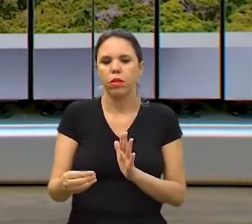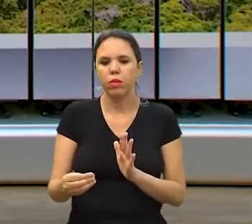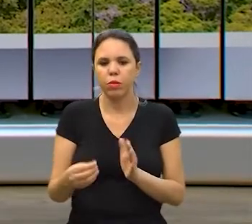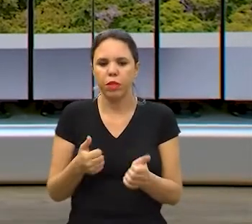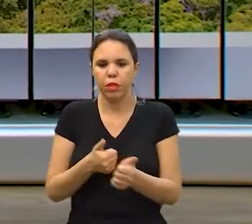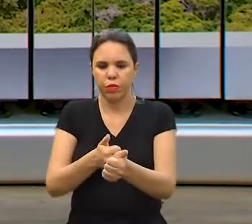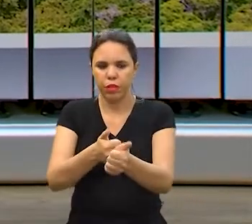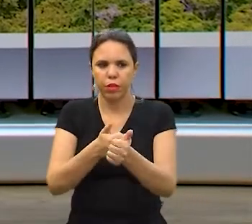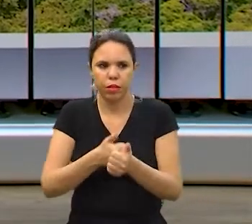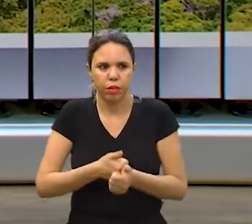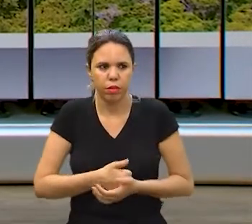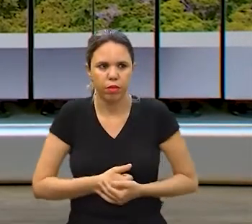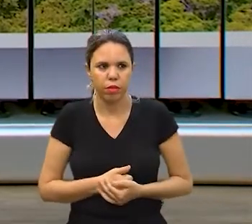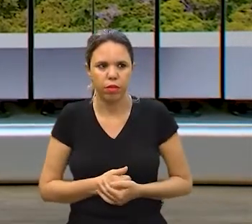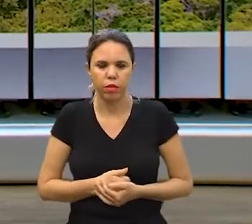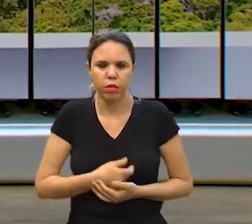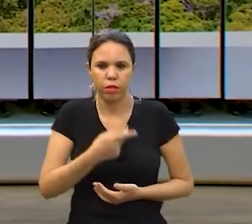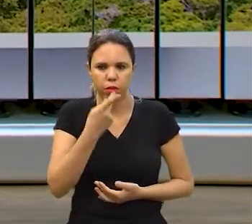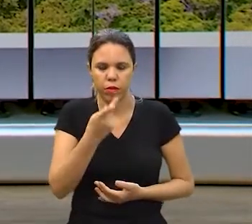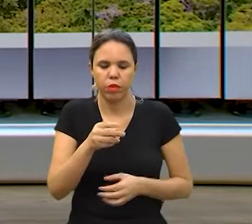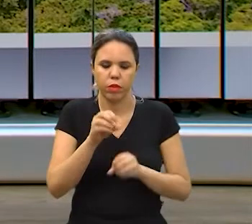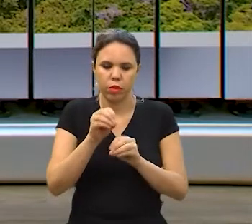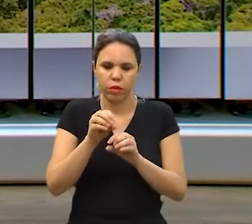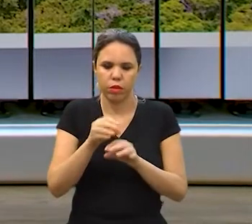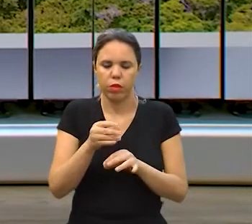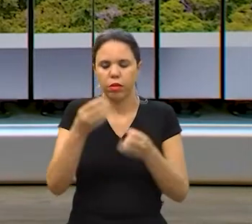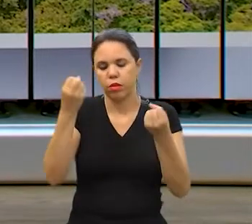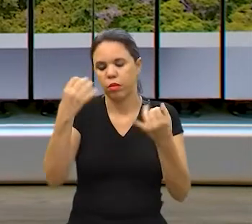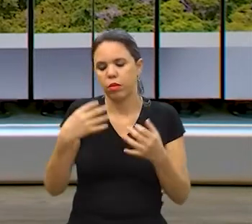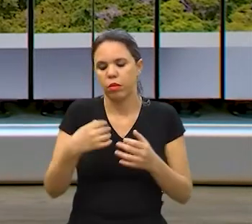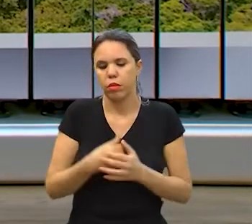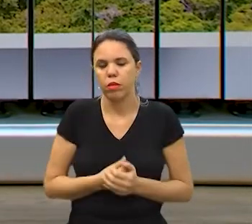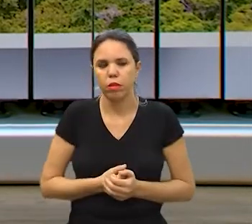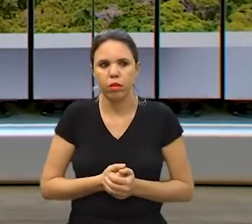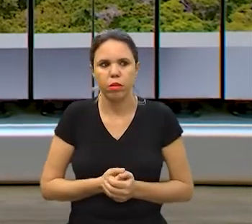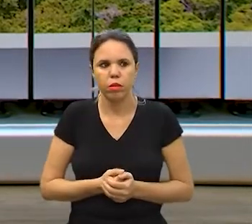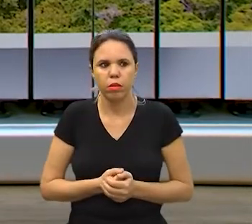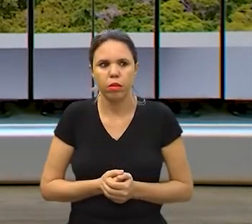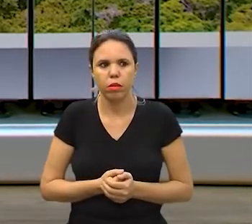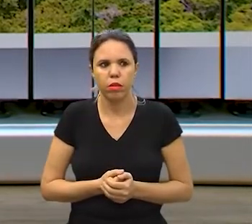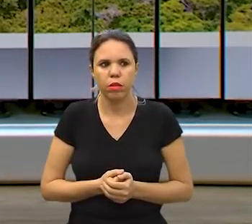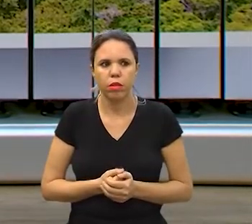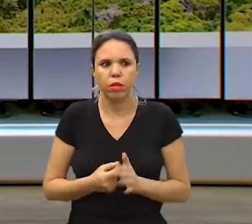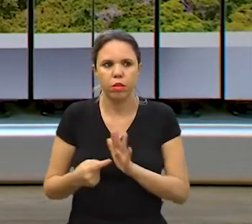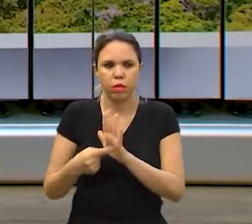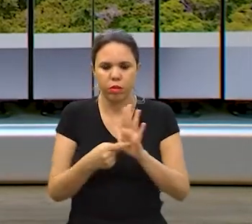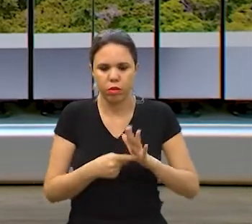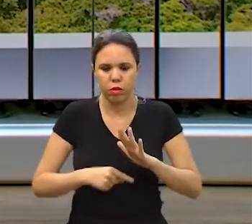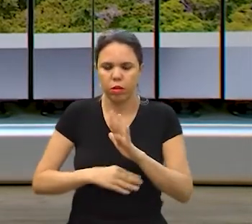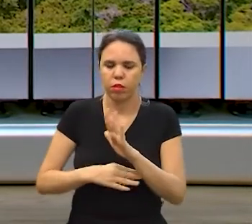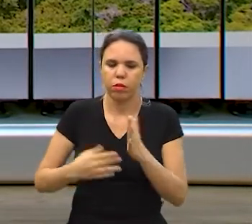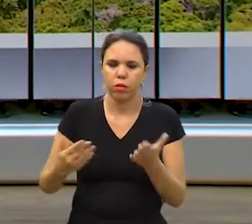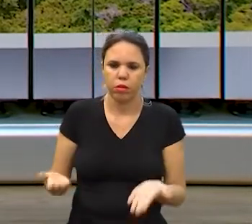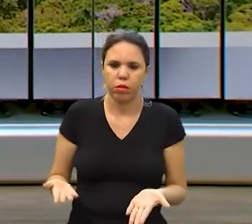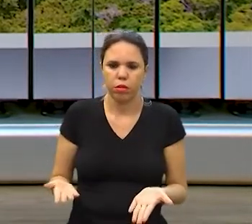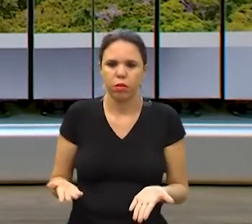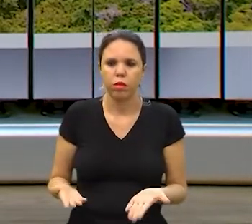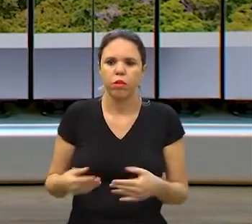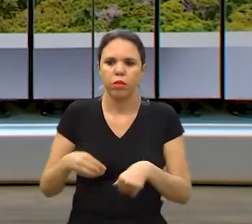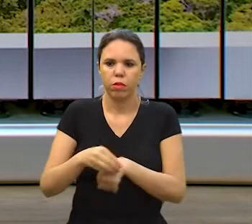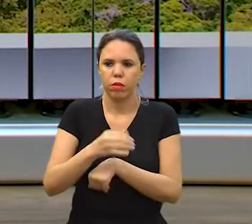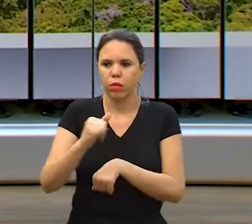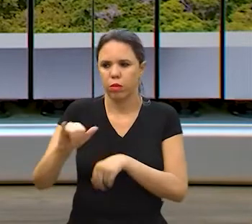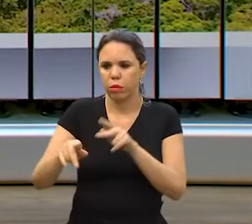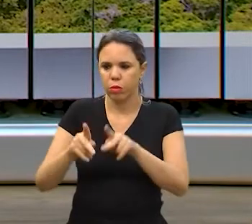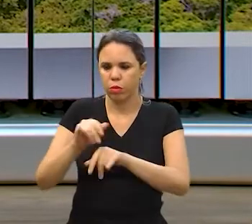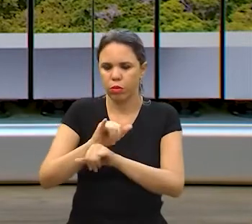aquilo. Então, até do exemplo que você acabou dando, né, que a gente está comentando, né, de algo que é colocado aqui na Câmara Municipal e isso